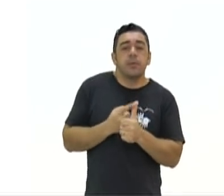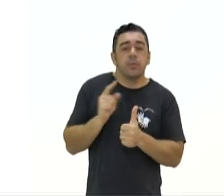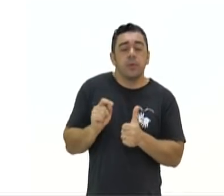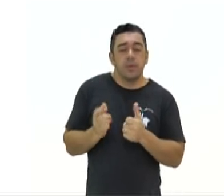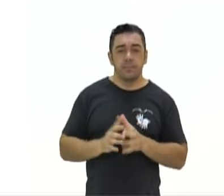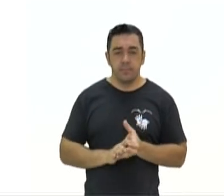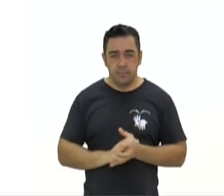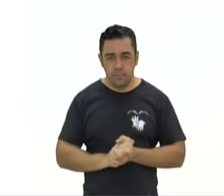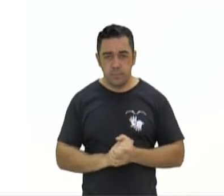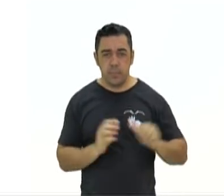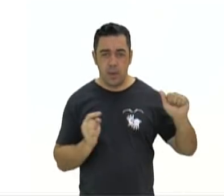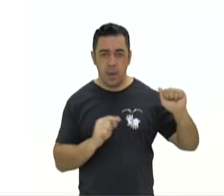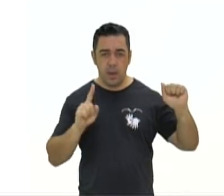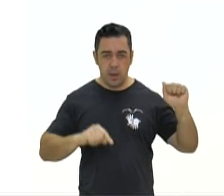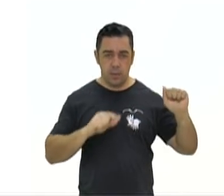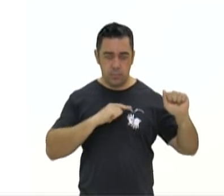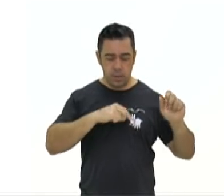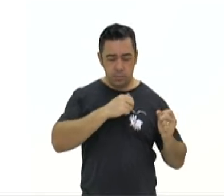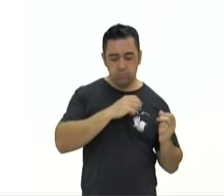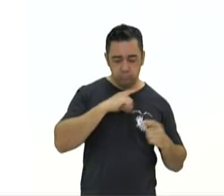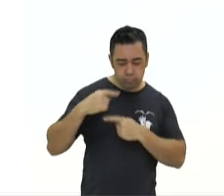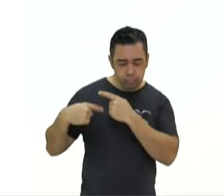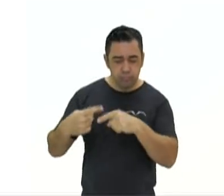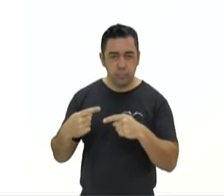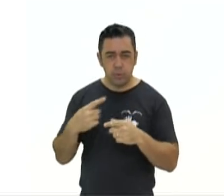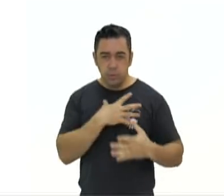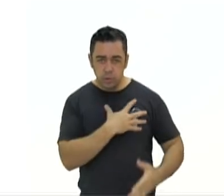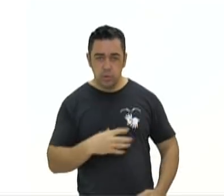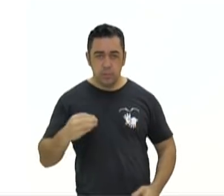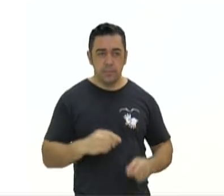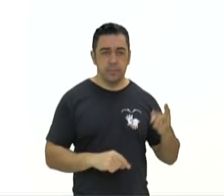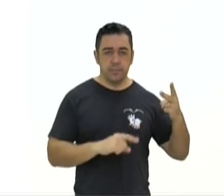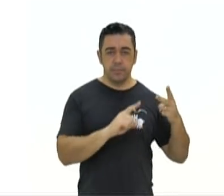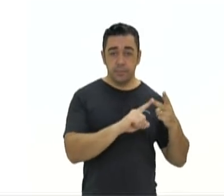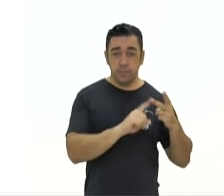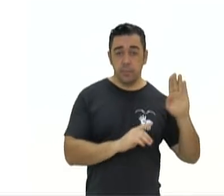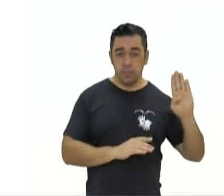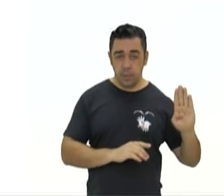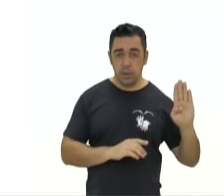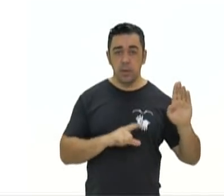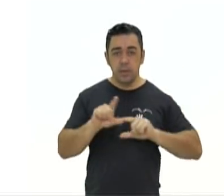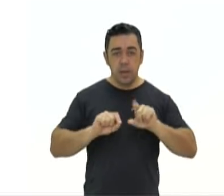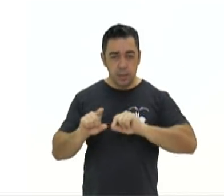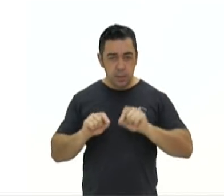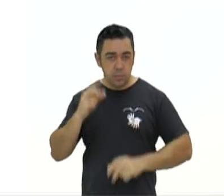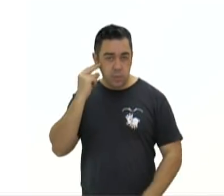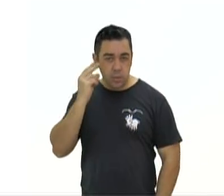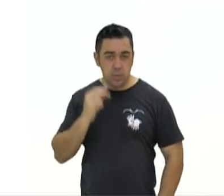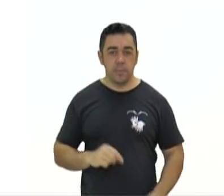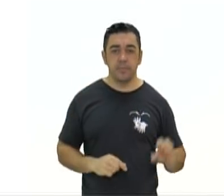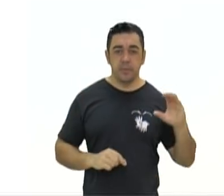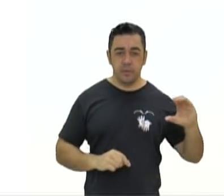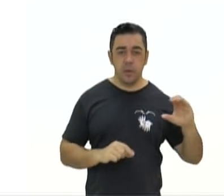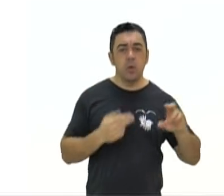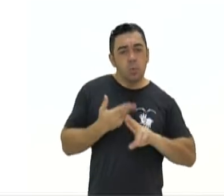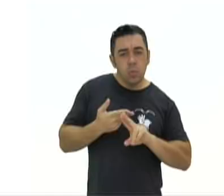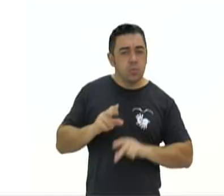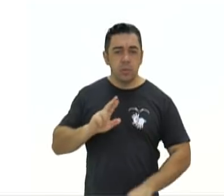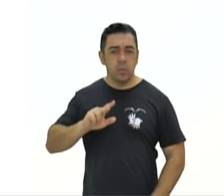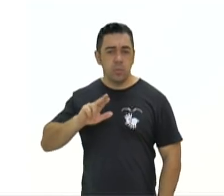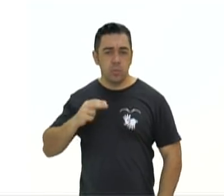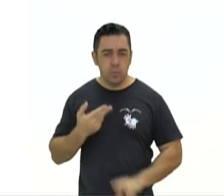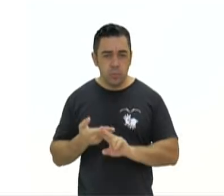Letra A, herança dos caracteres adquiridos. Letra B, seleção natural. Letra C, uso e desuso. Ou letra D,